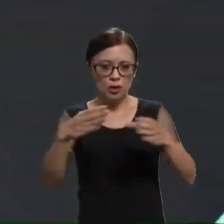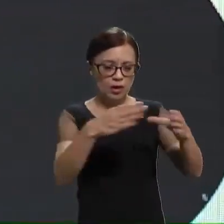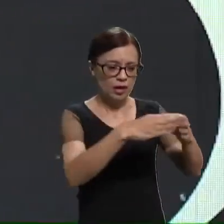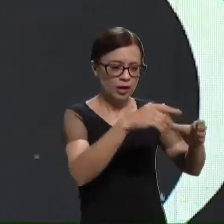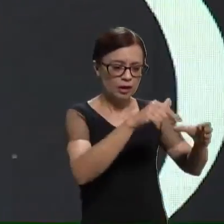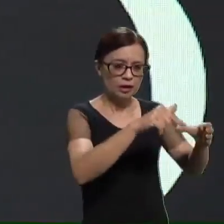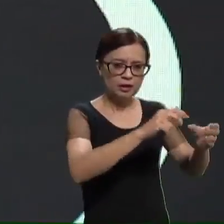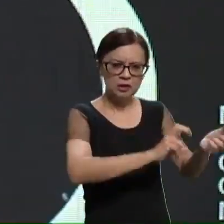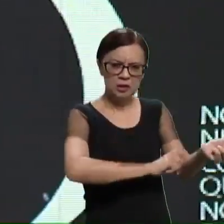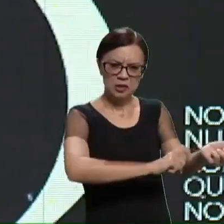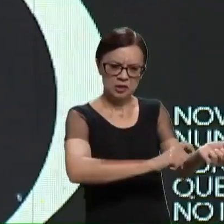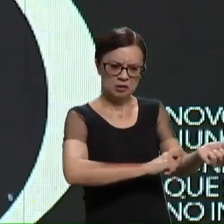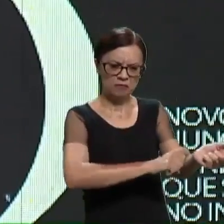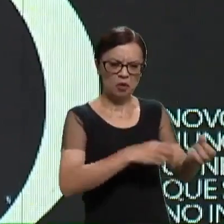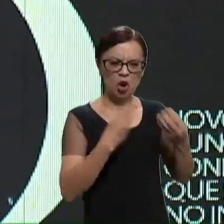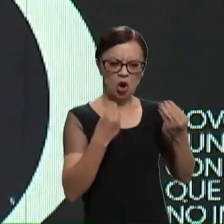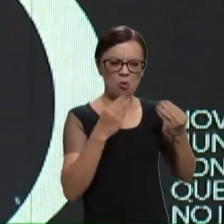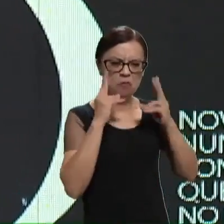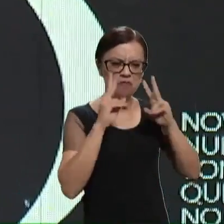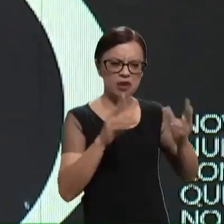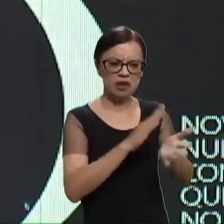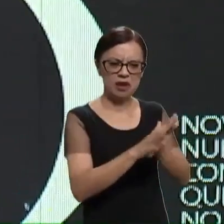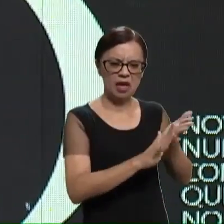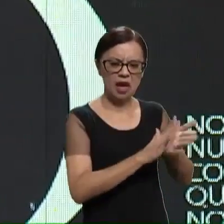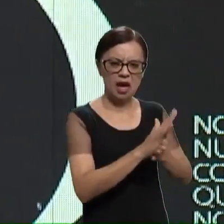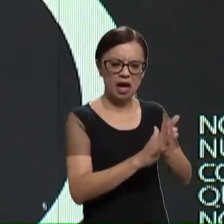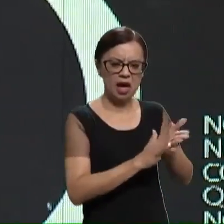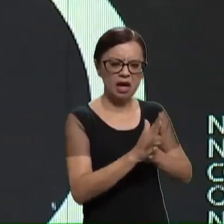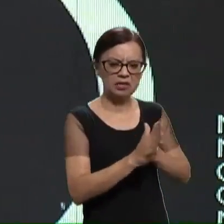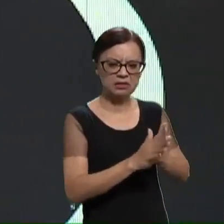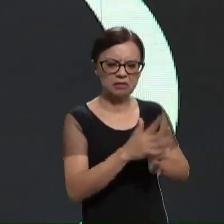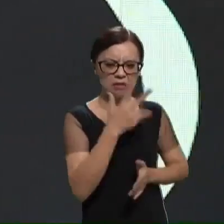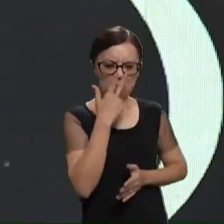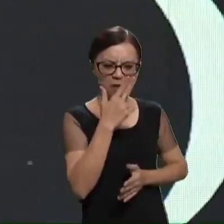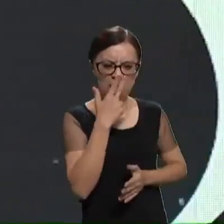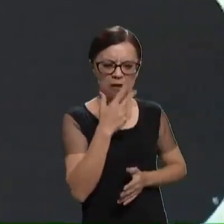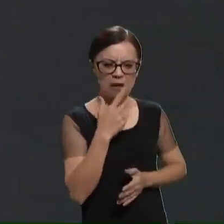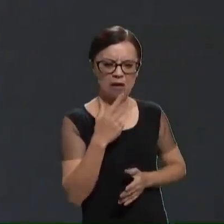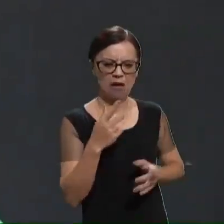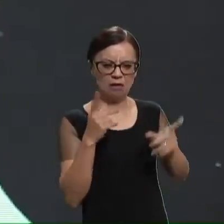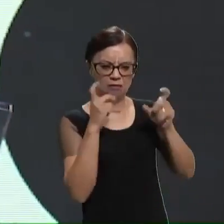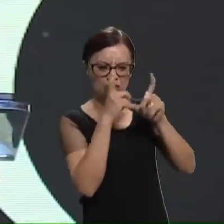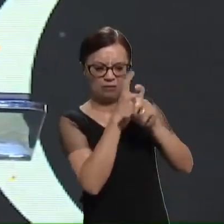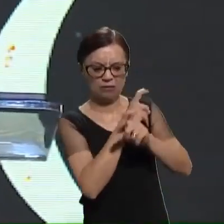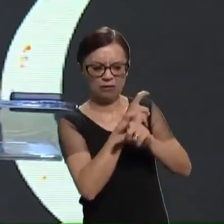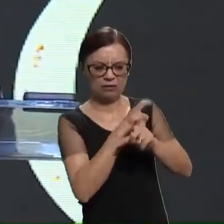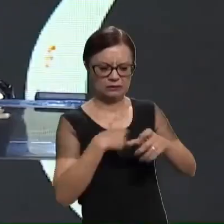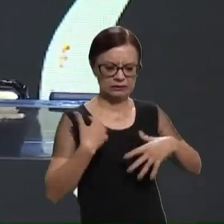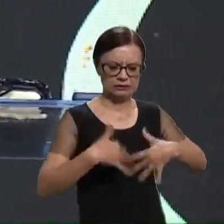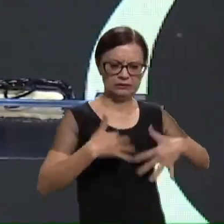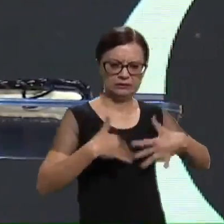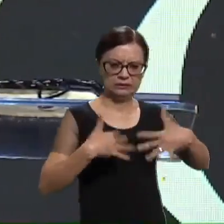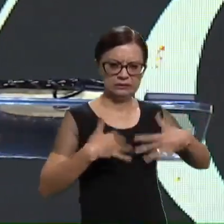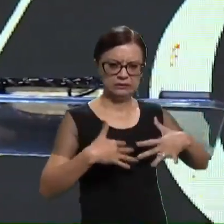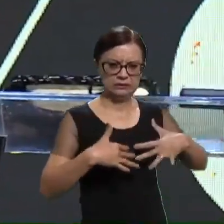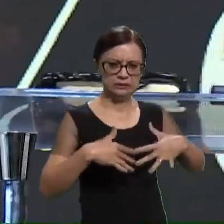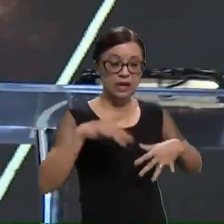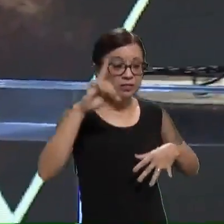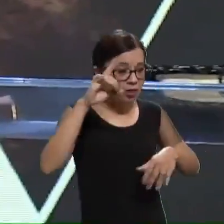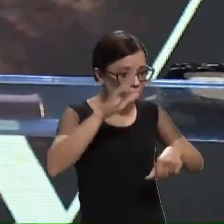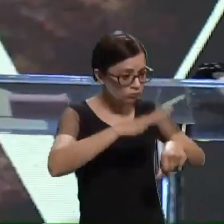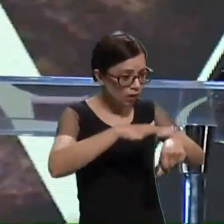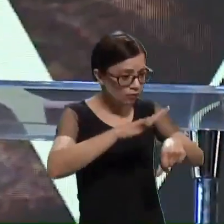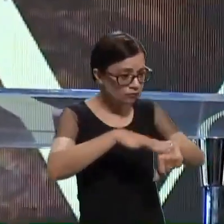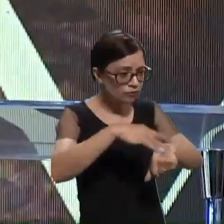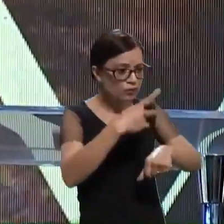que Deus está fazendo algo novo que eu não estou enxergando? E já começa a ficar incomodado, e já começa a ficar aflito. Quando você fala: Deus está